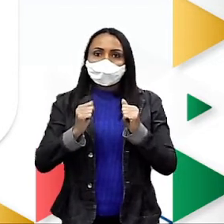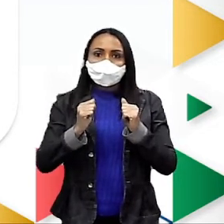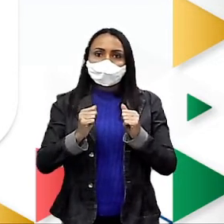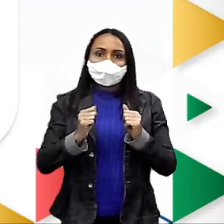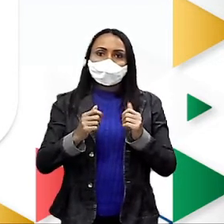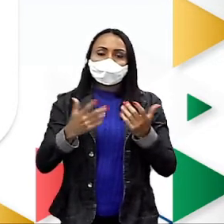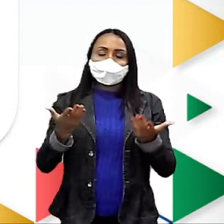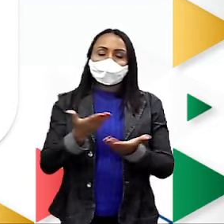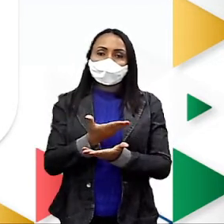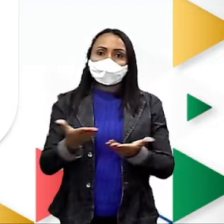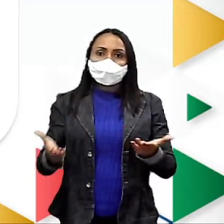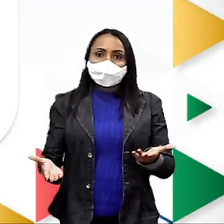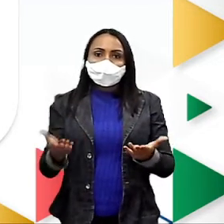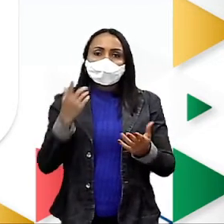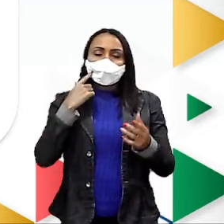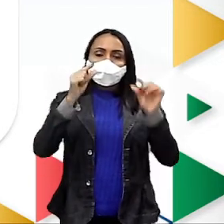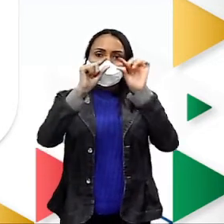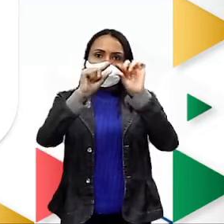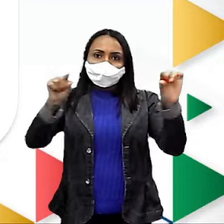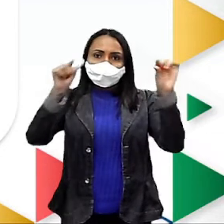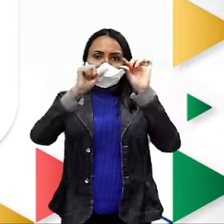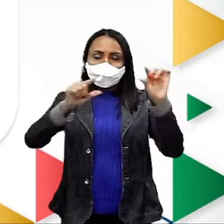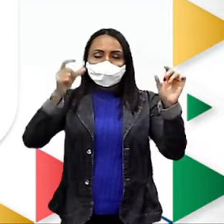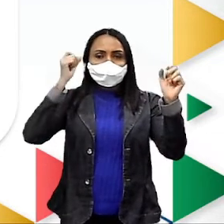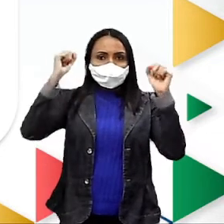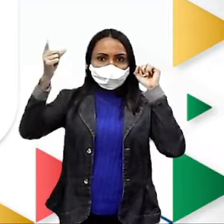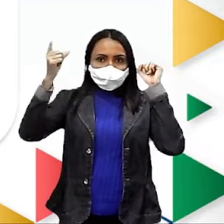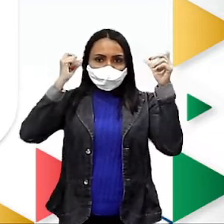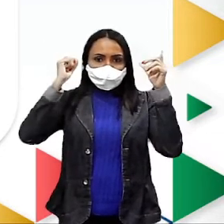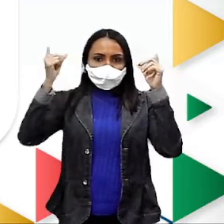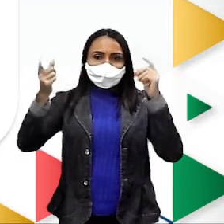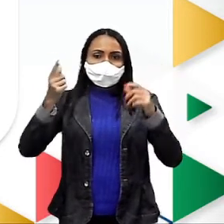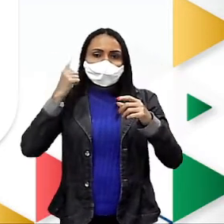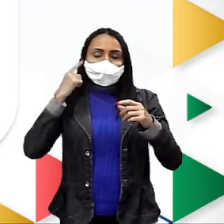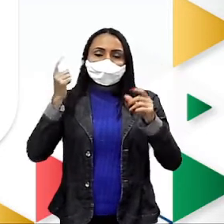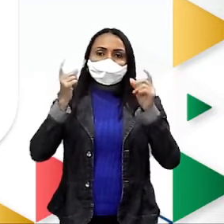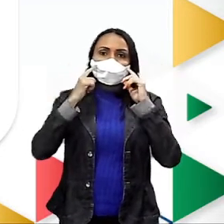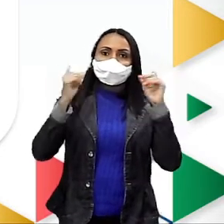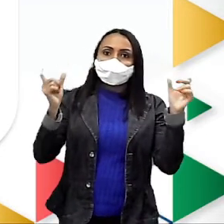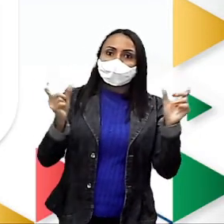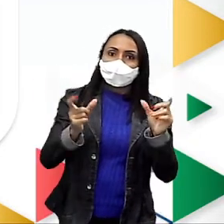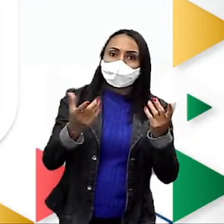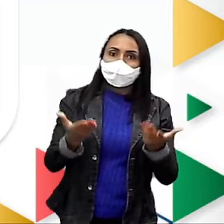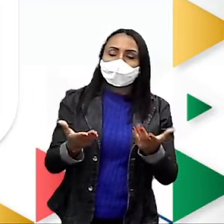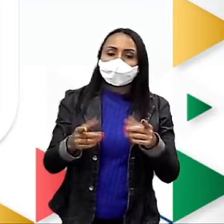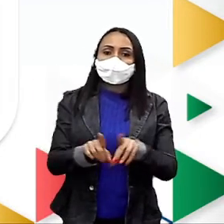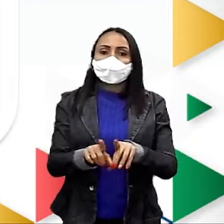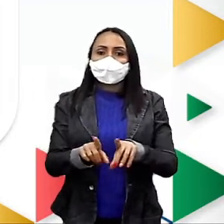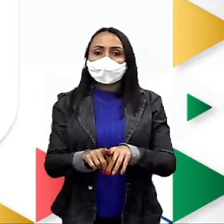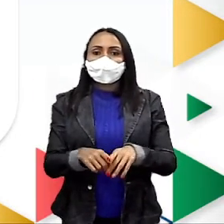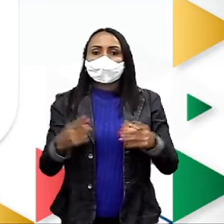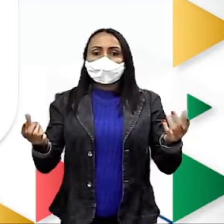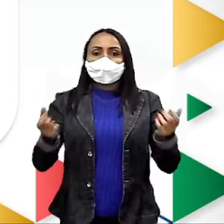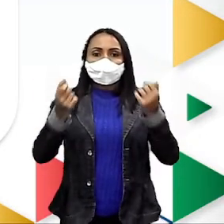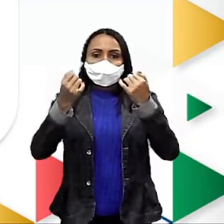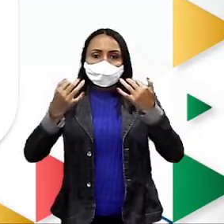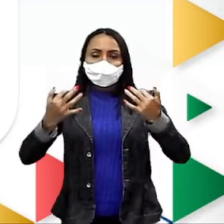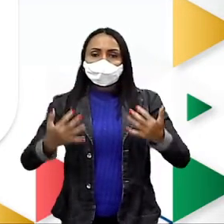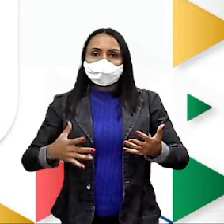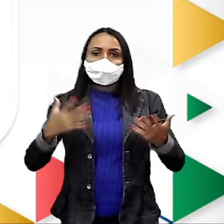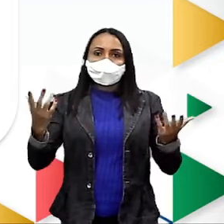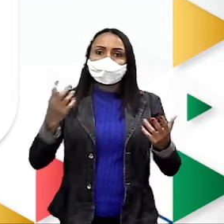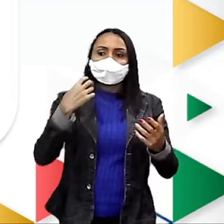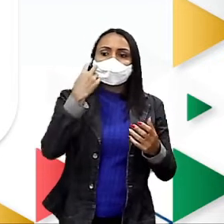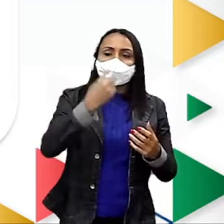frase criativa que procure, que busque o interesse. Nesse caso, estamos falando de uma entrevista